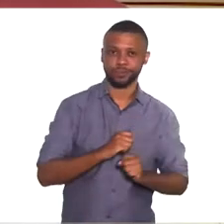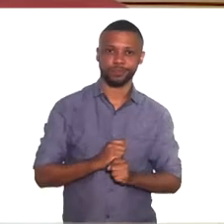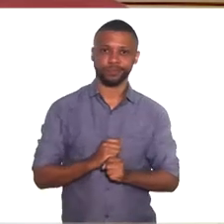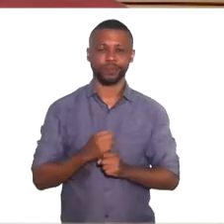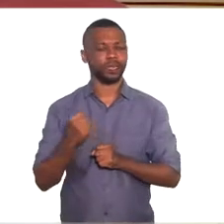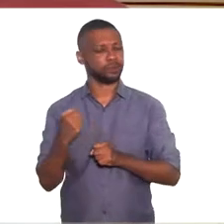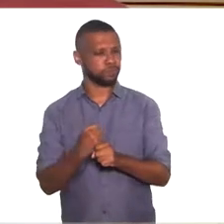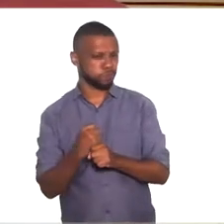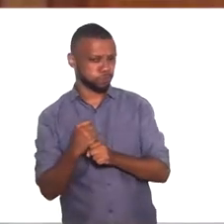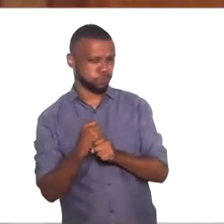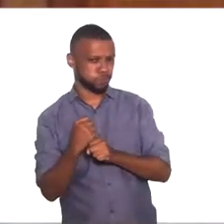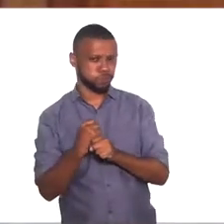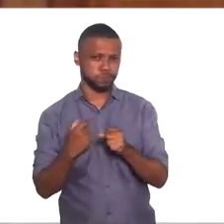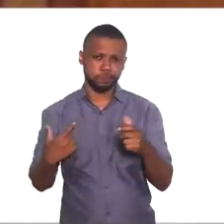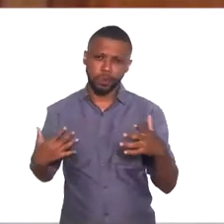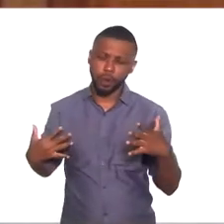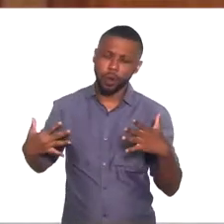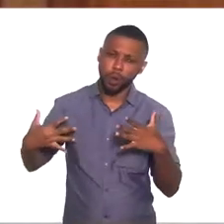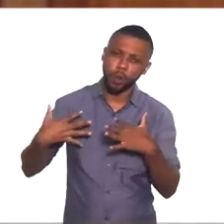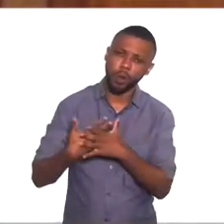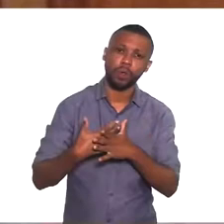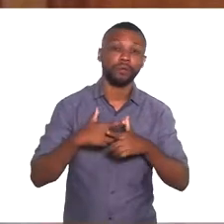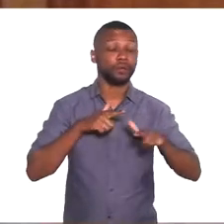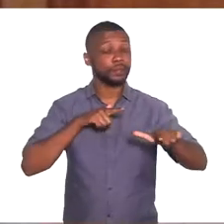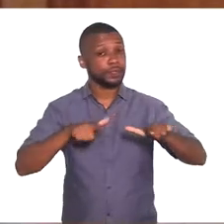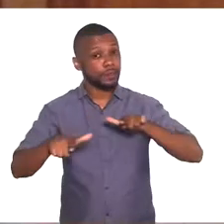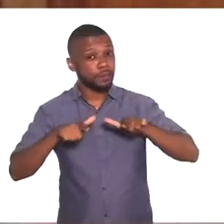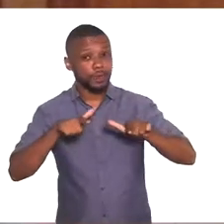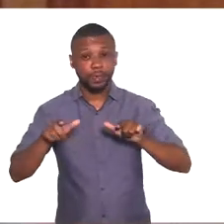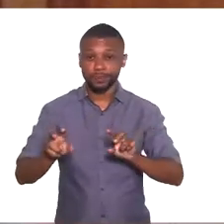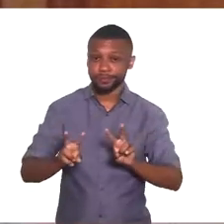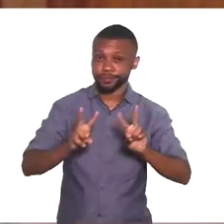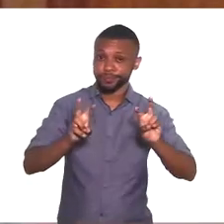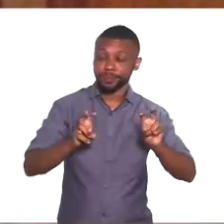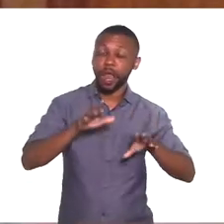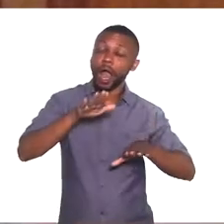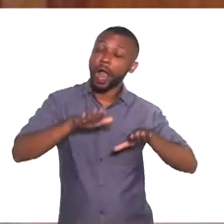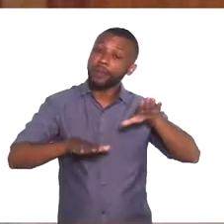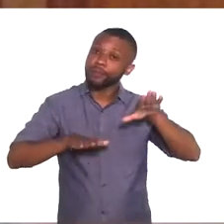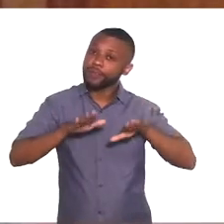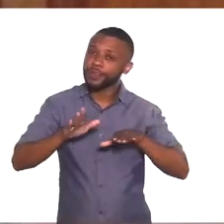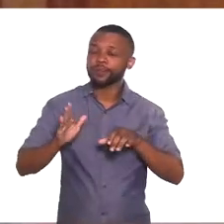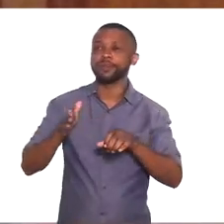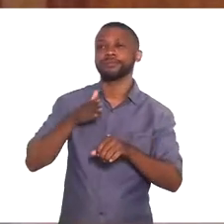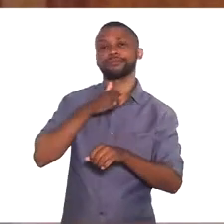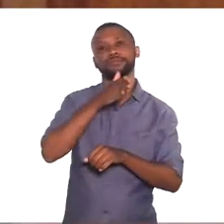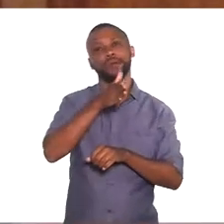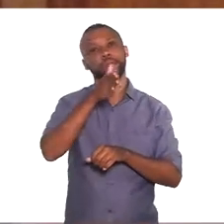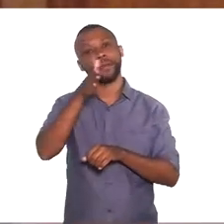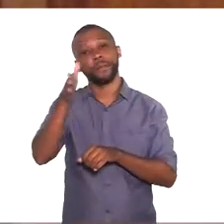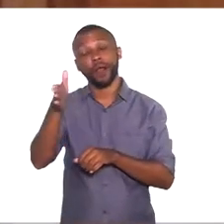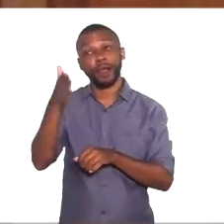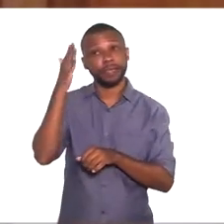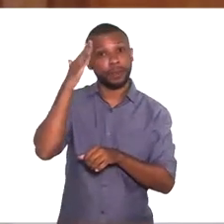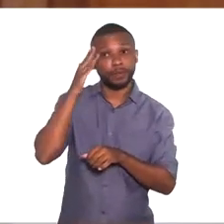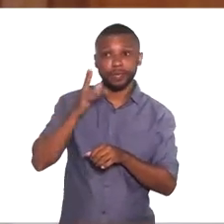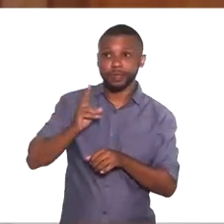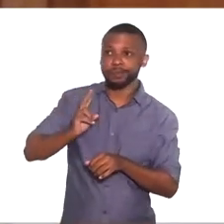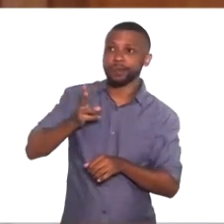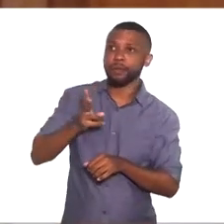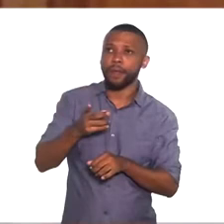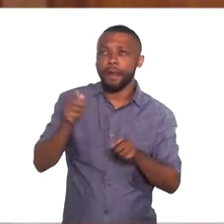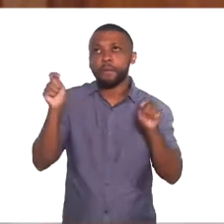é que são anos tem trabalhado com isso algumas vezes eu tenho participado Nem sempre é possível